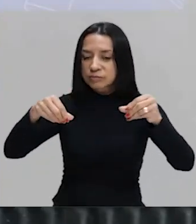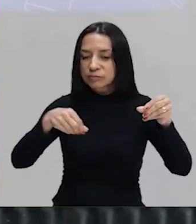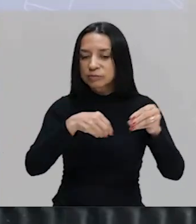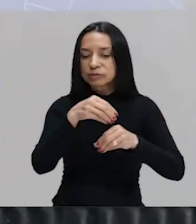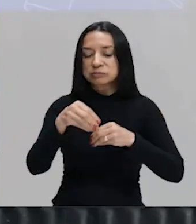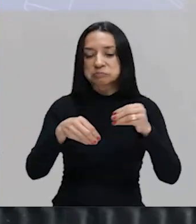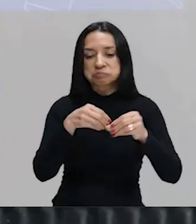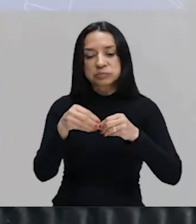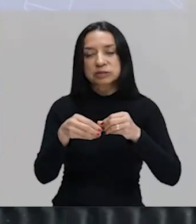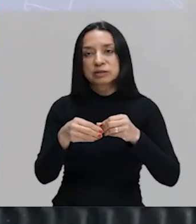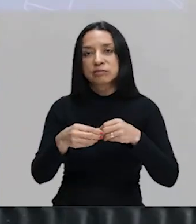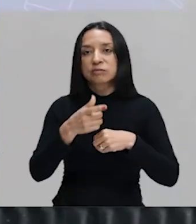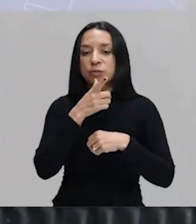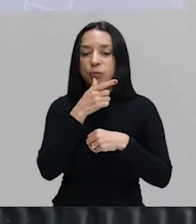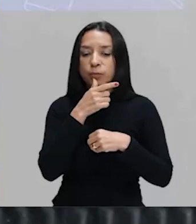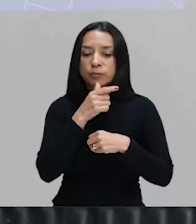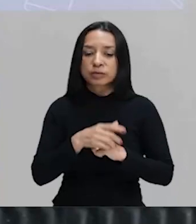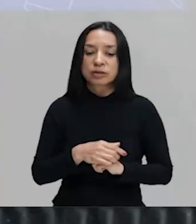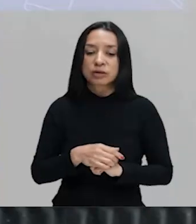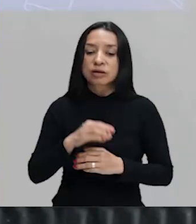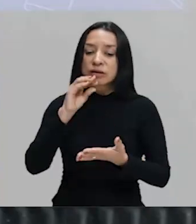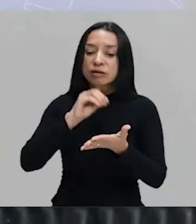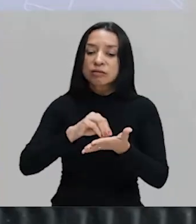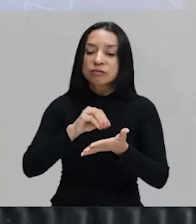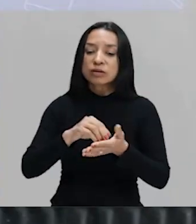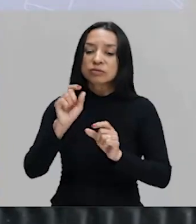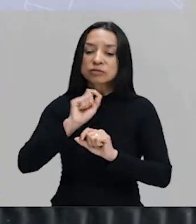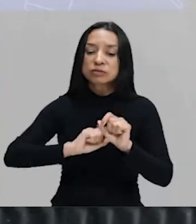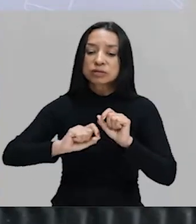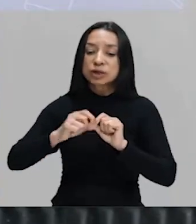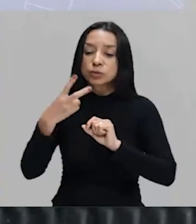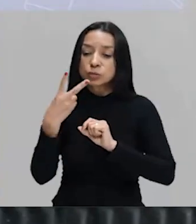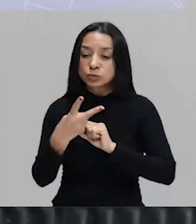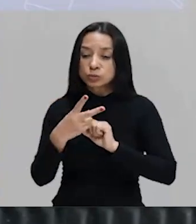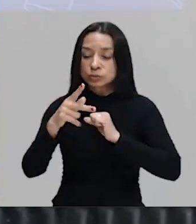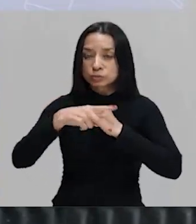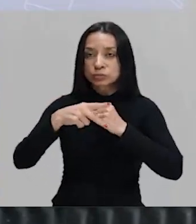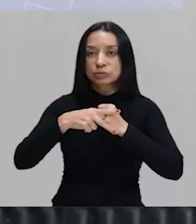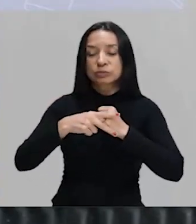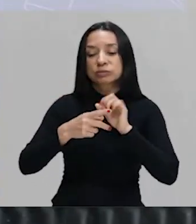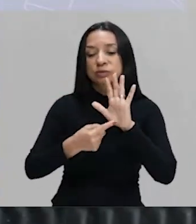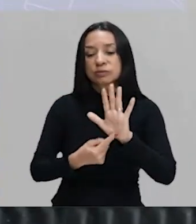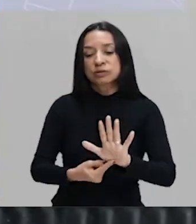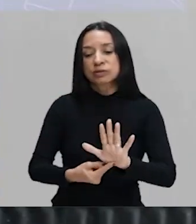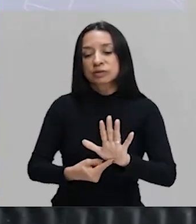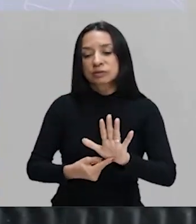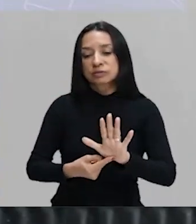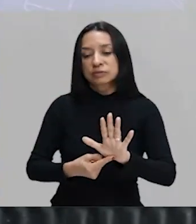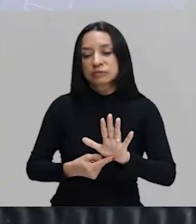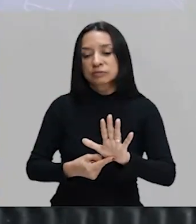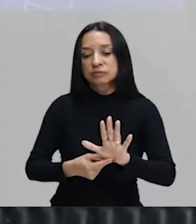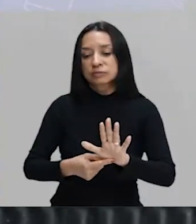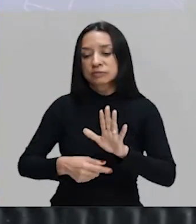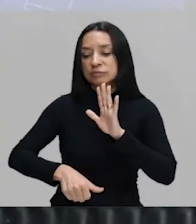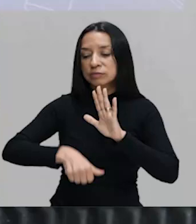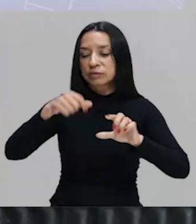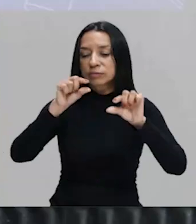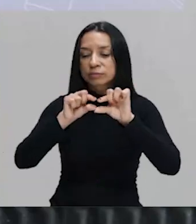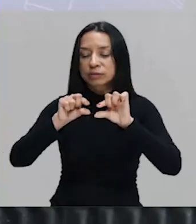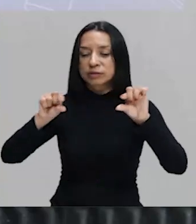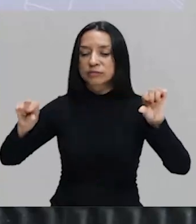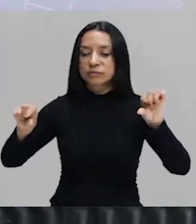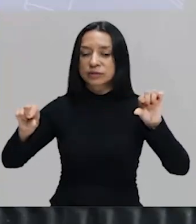Muito bem. Eu tenho faltando aqui o quê? 2 pronomes demonstrativos. Na primeira linha, na primeira frase, eu tenho aqui,